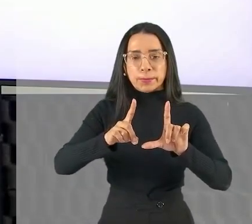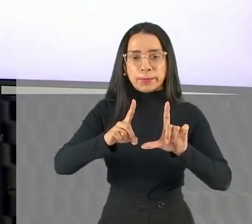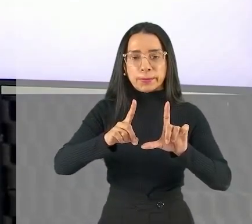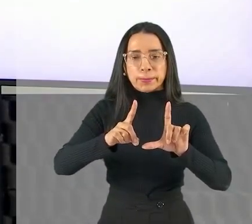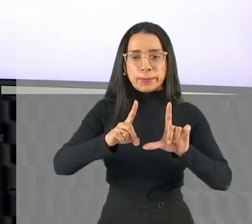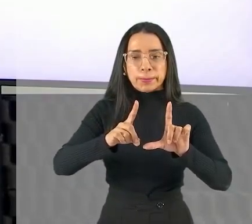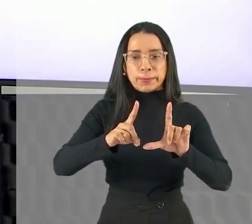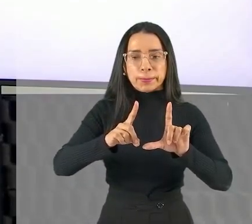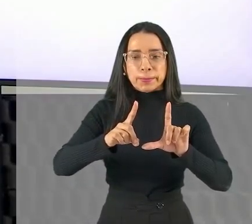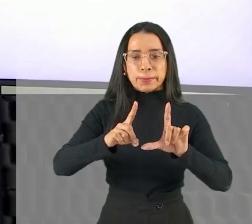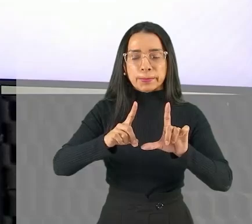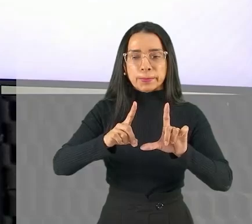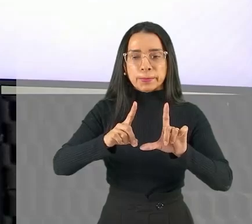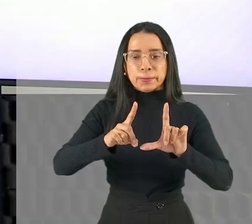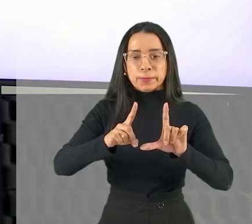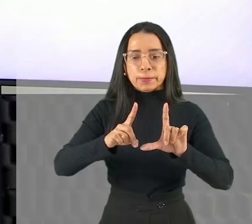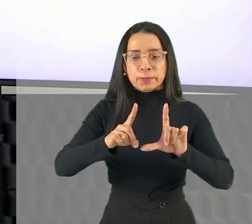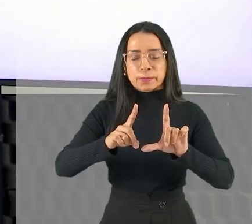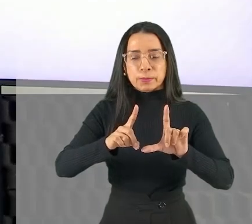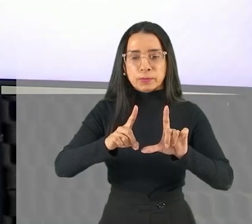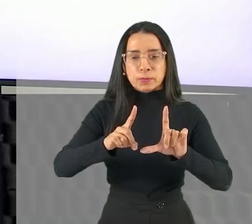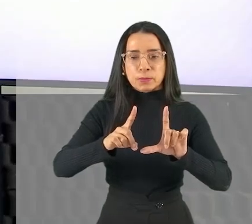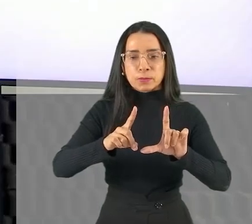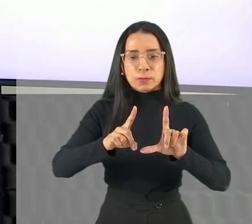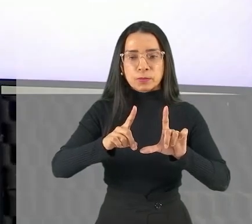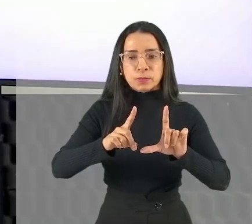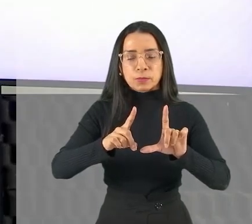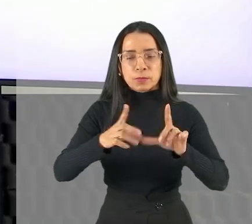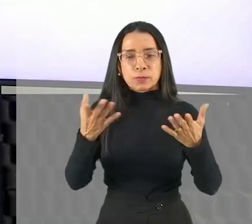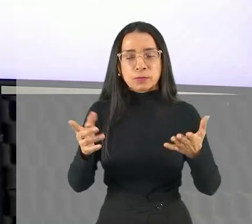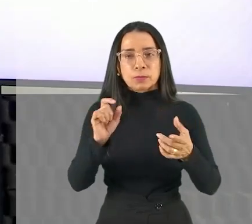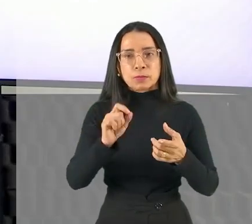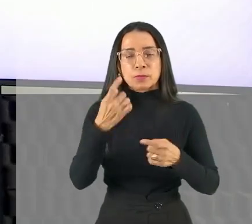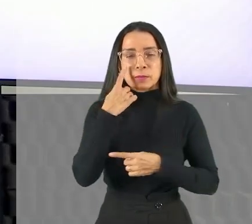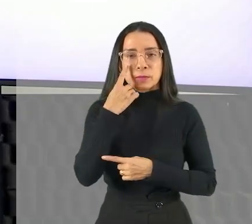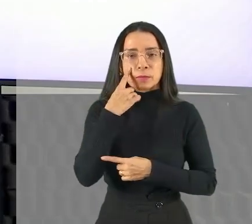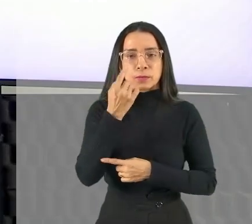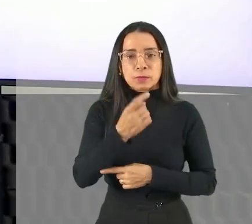que os negros são vítimas em potencial da violência. E aí vocês vão